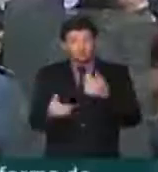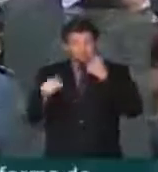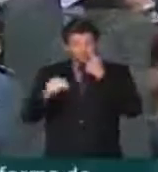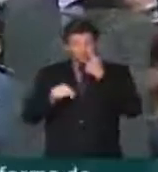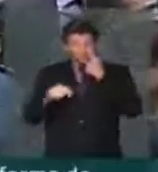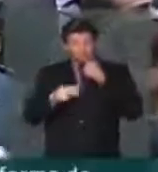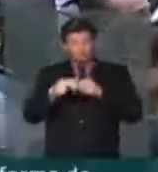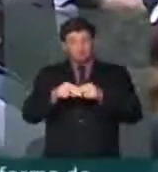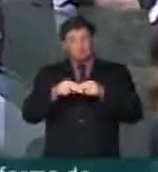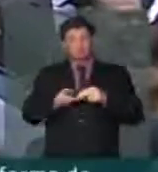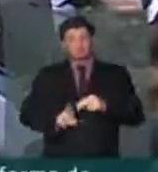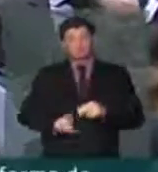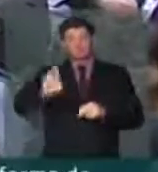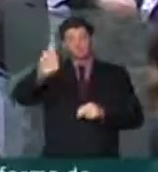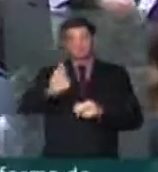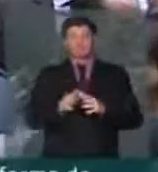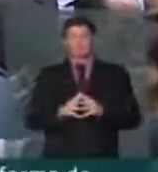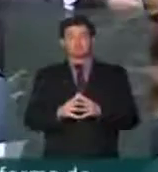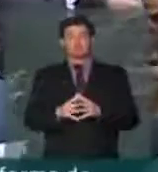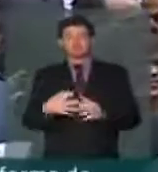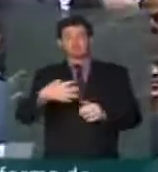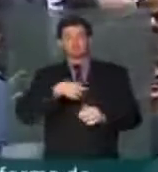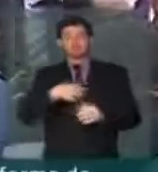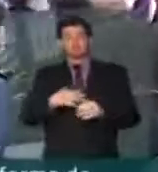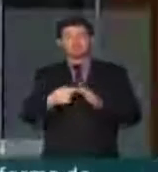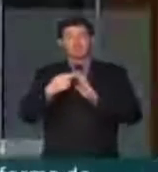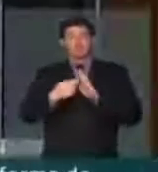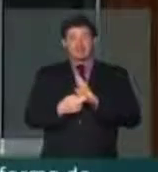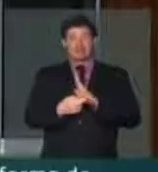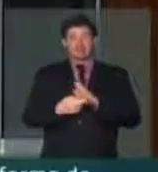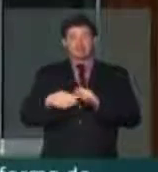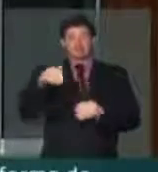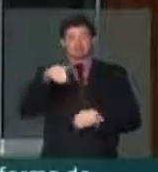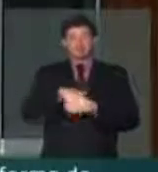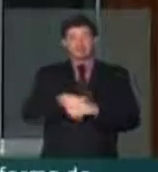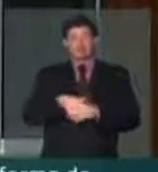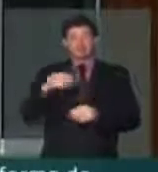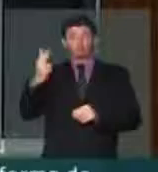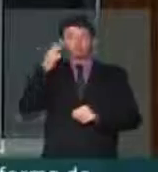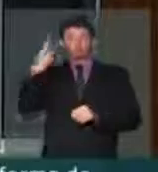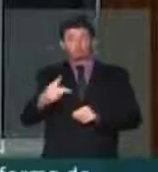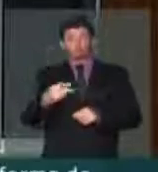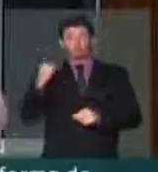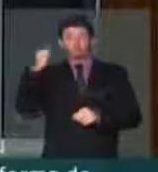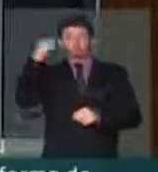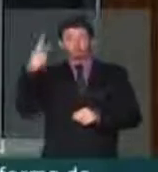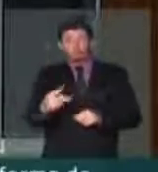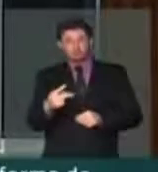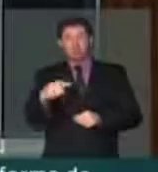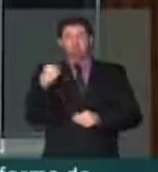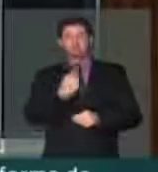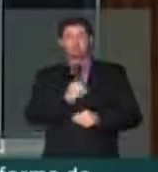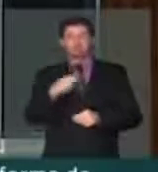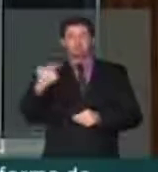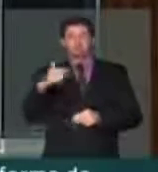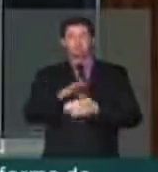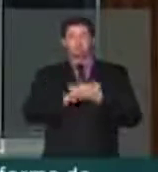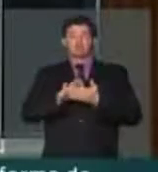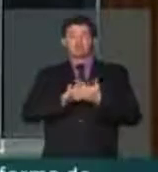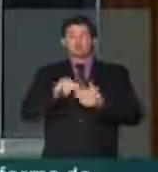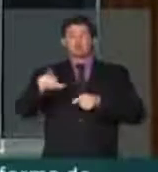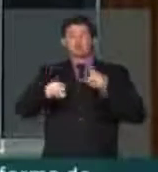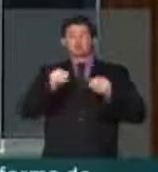pelo princípio da representatividade, pelo princípio do voto, do seu valor, da sua importância, nós não temos nenhuma